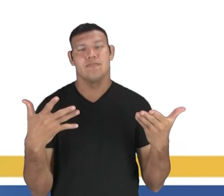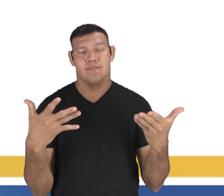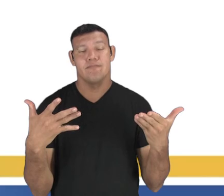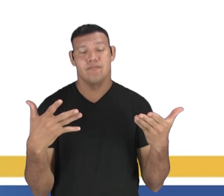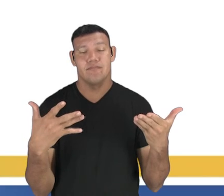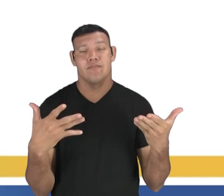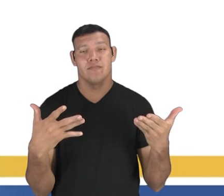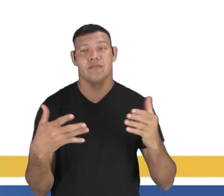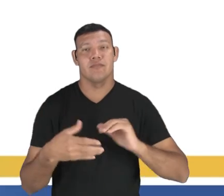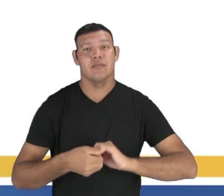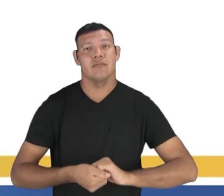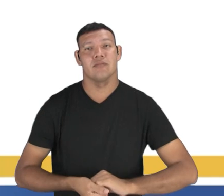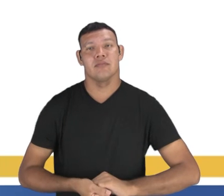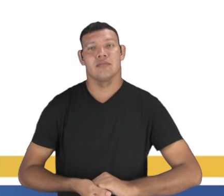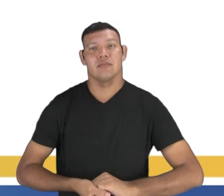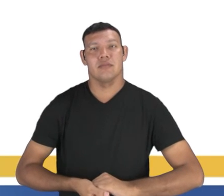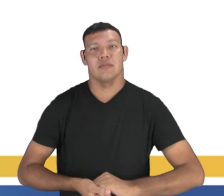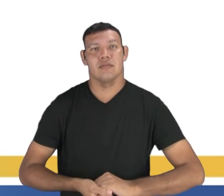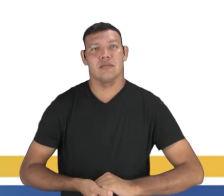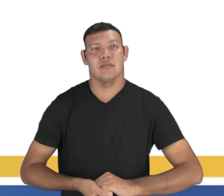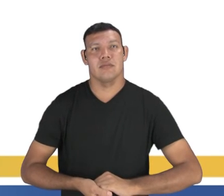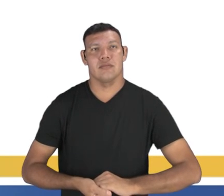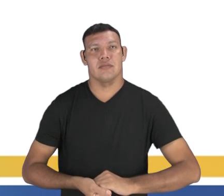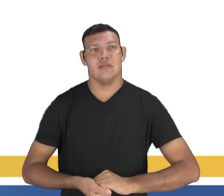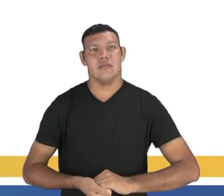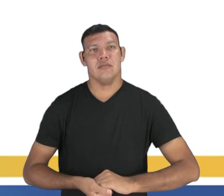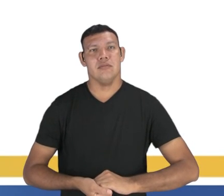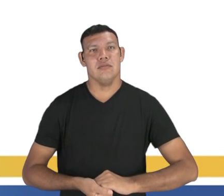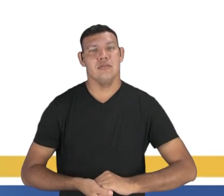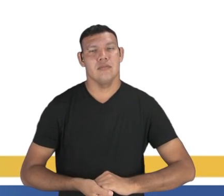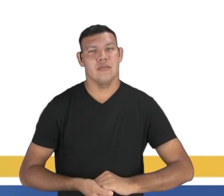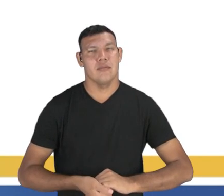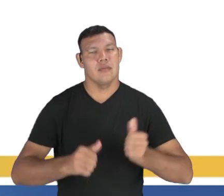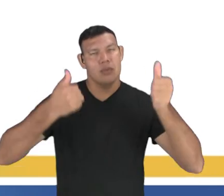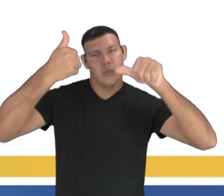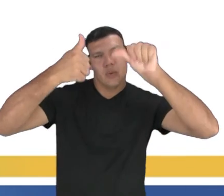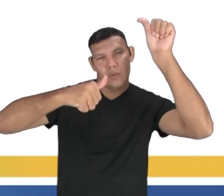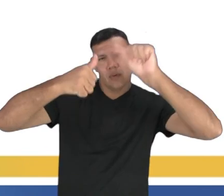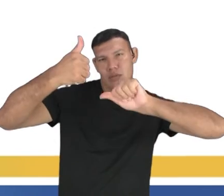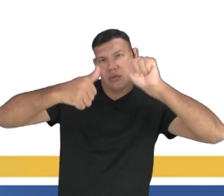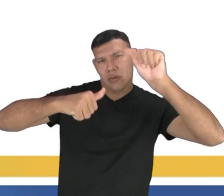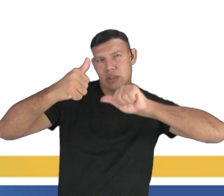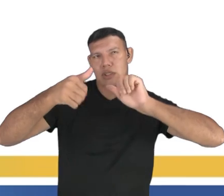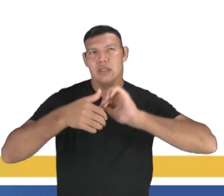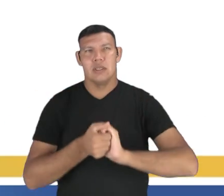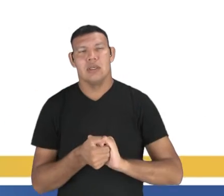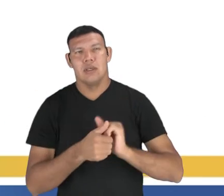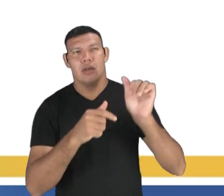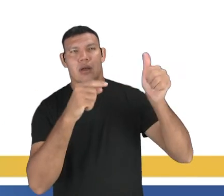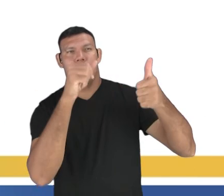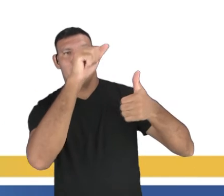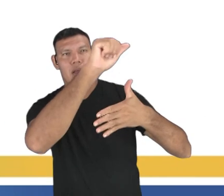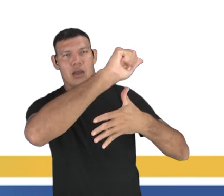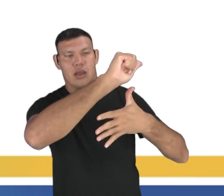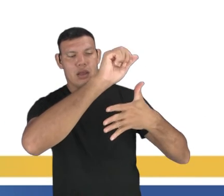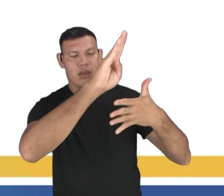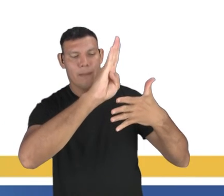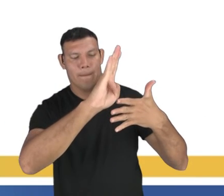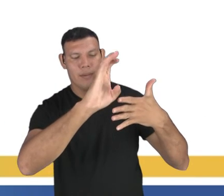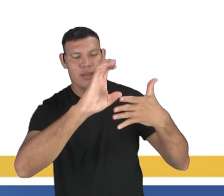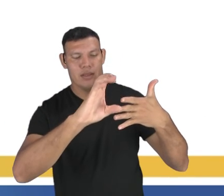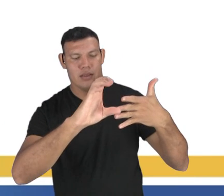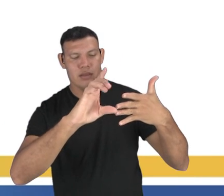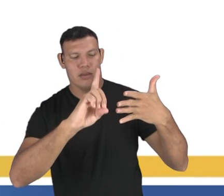esse respeito, identifica-se no fragmento que. Então, analise direitinho cada opção, tá bom? Que você